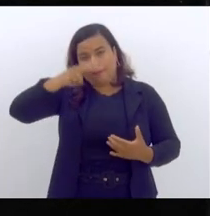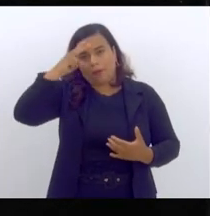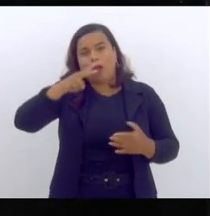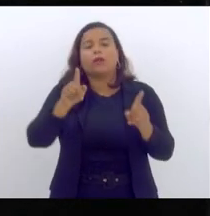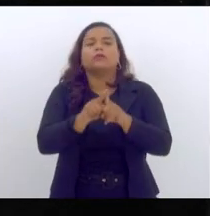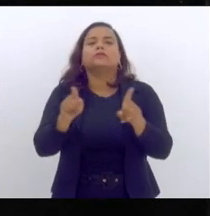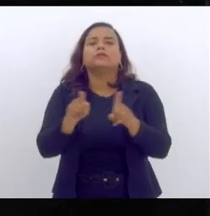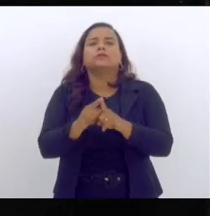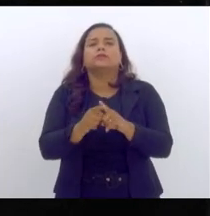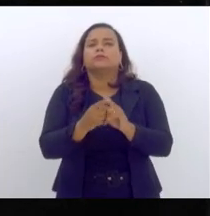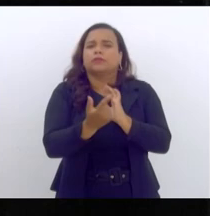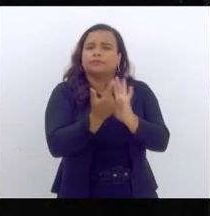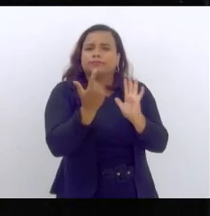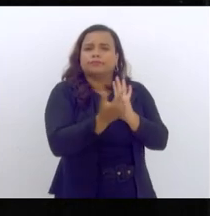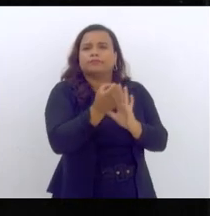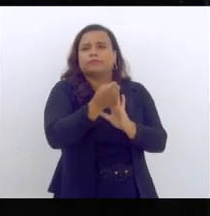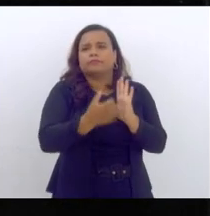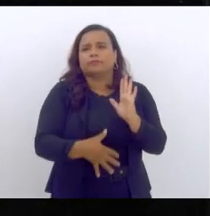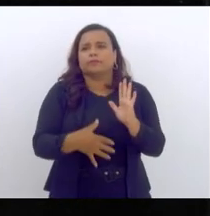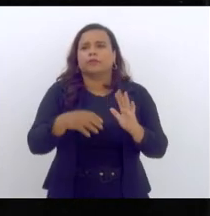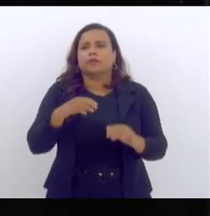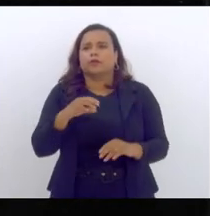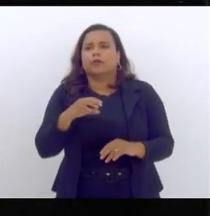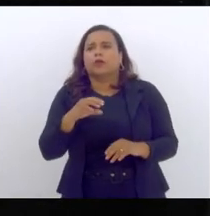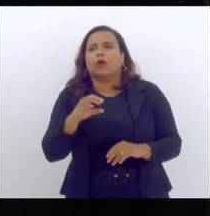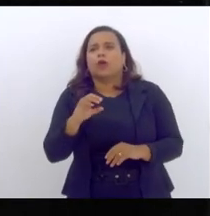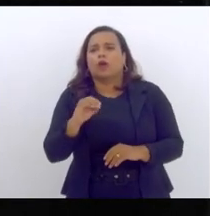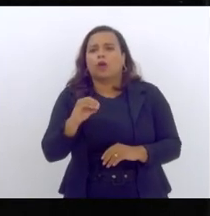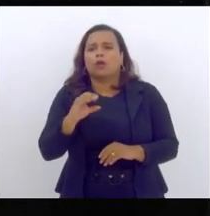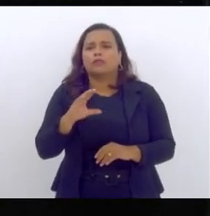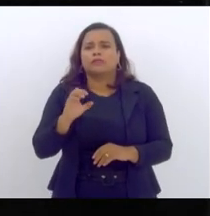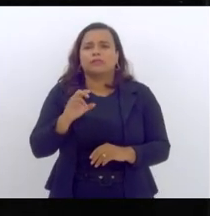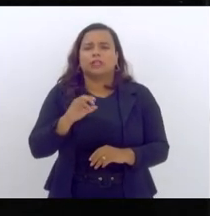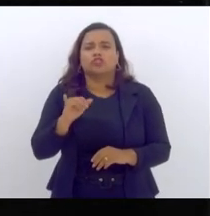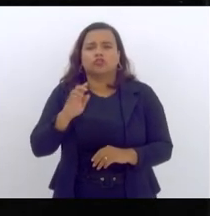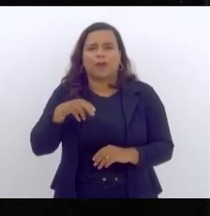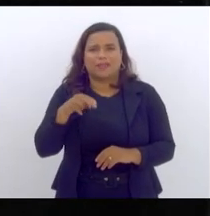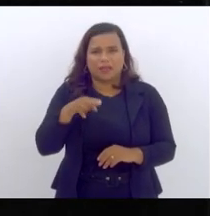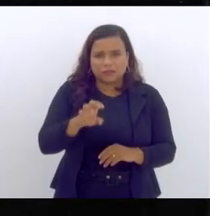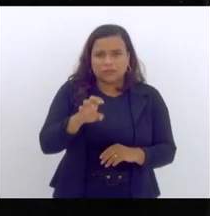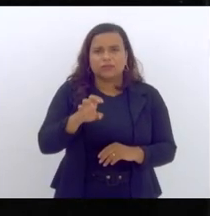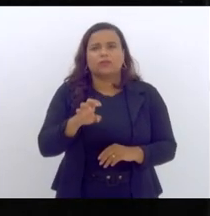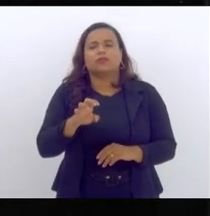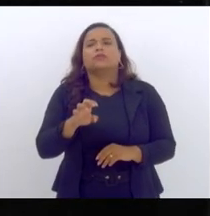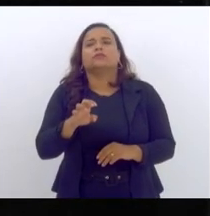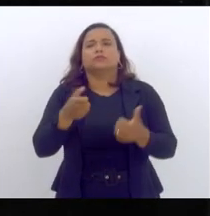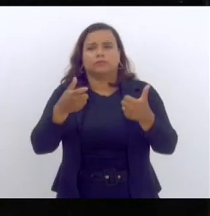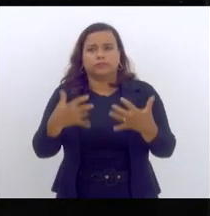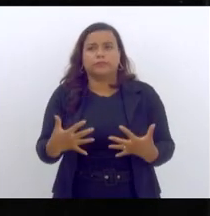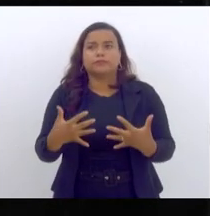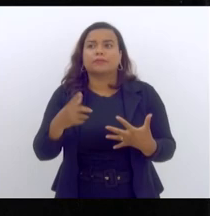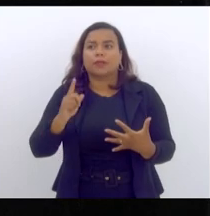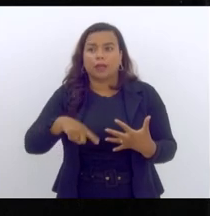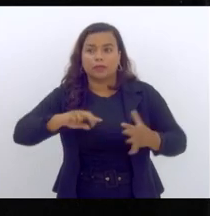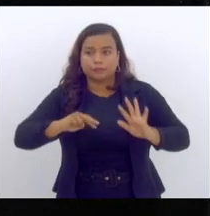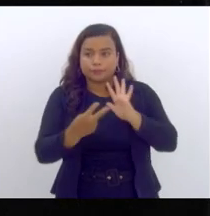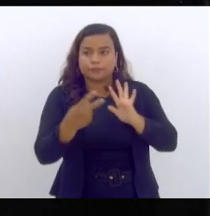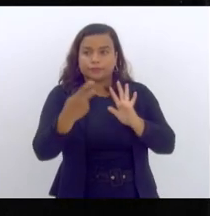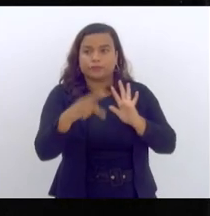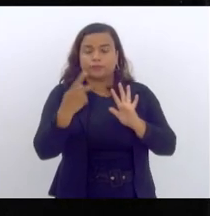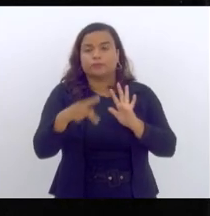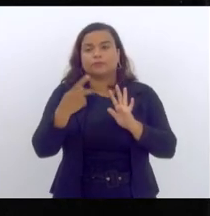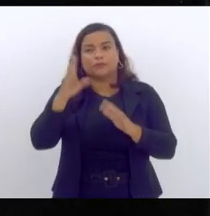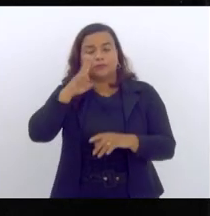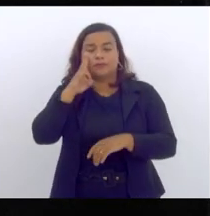O sanjoanense de São Joaquim do reconhe de sua carreira que